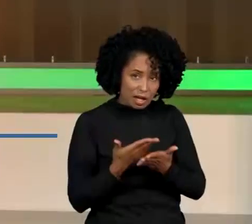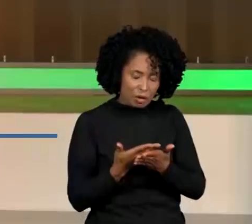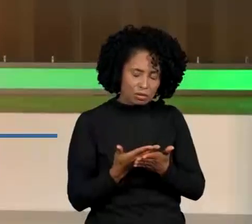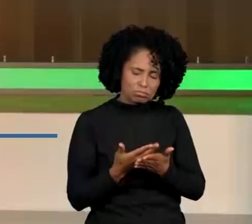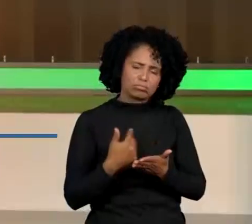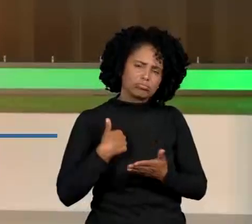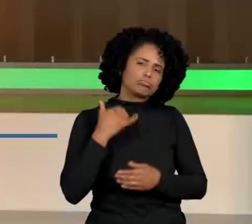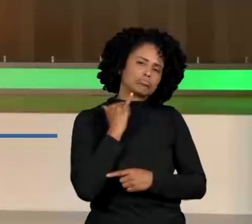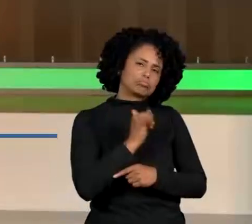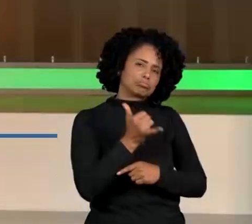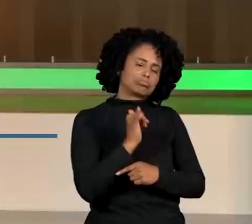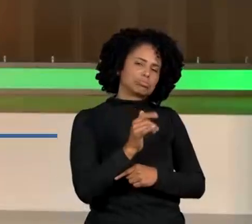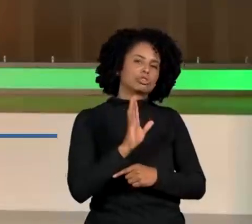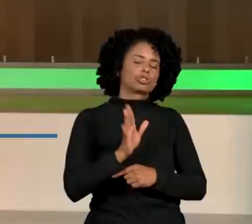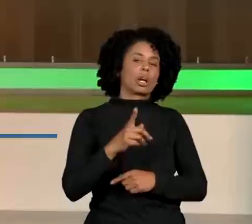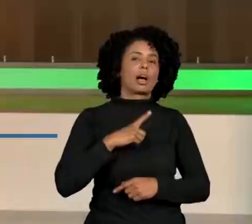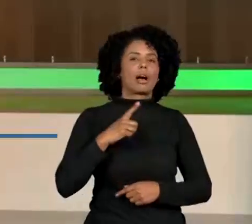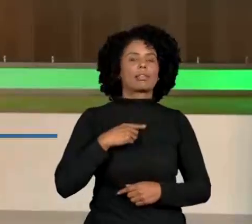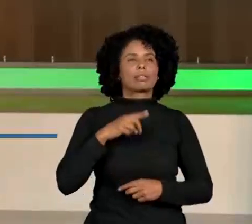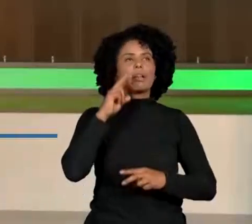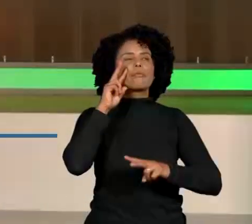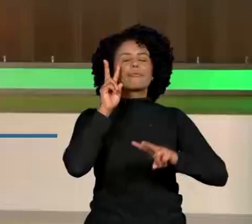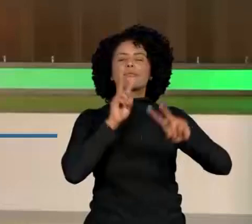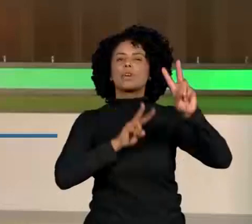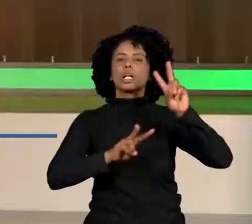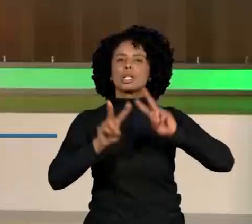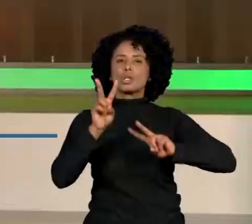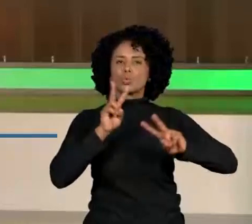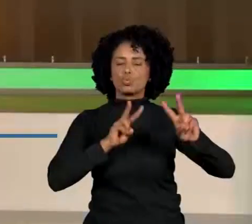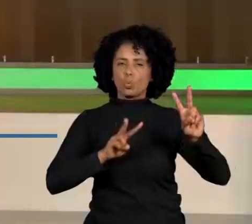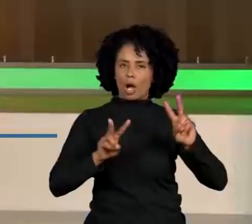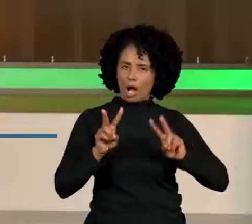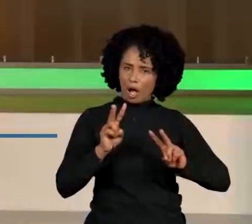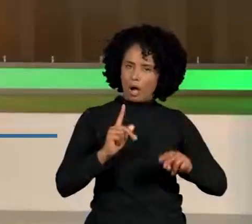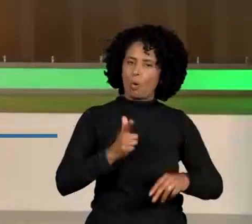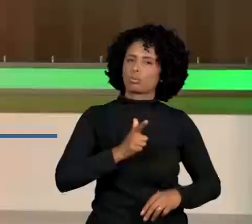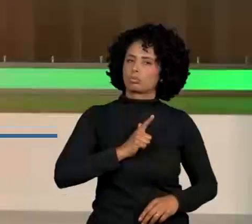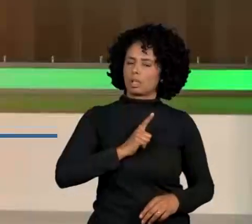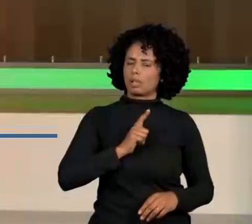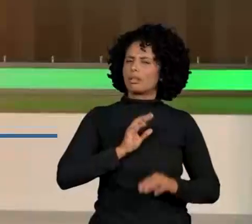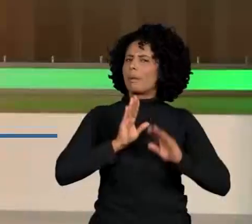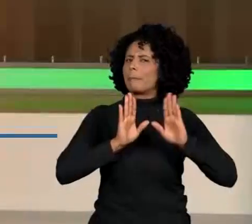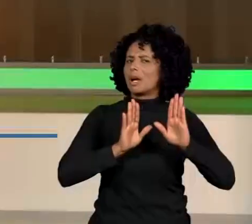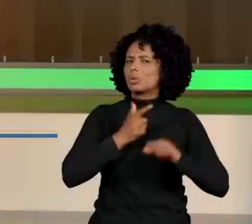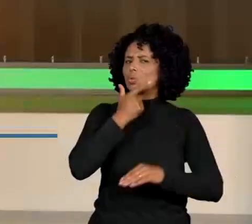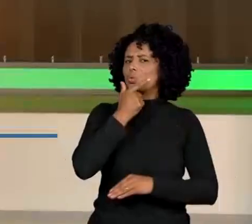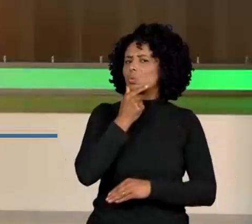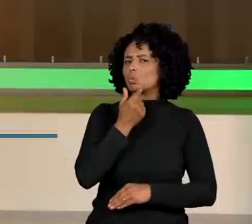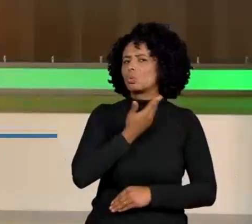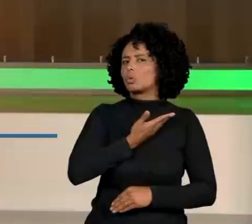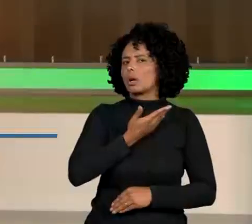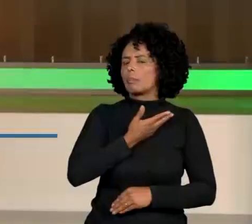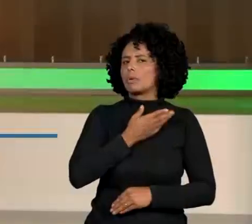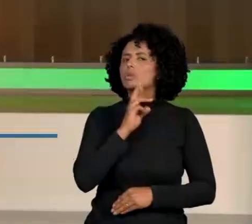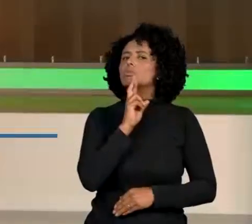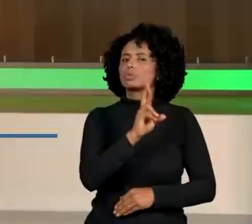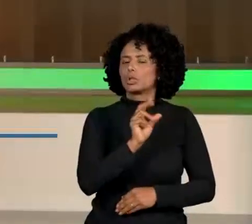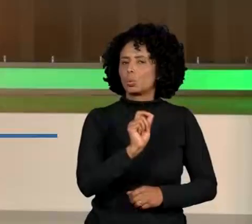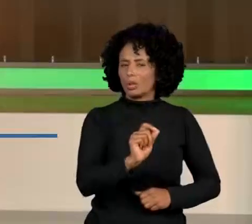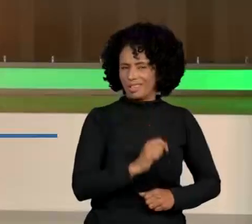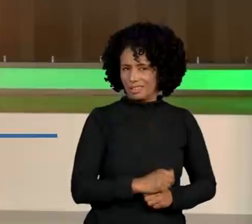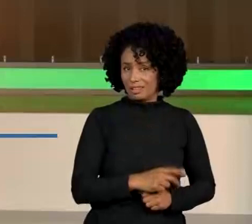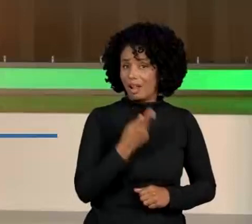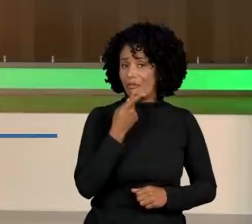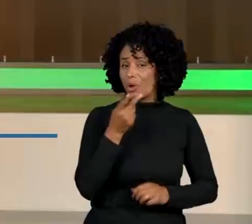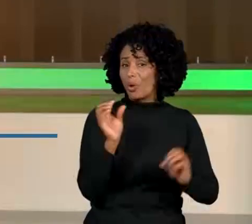também nós temos recursos multissemióticos. Mas a resposta do amigo ali, ele não falou nada